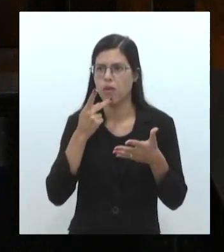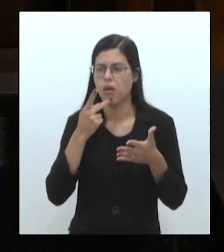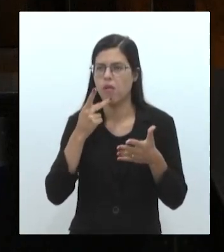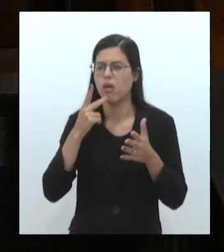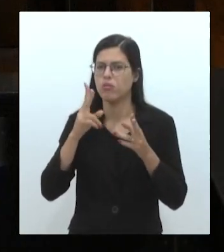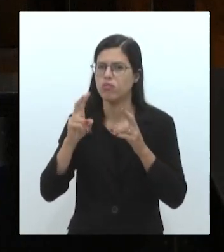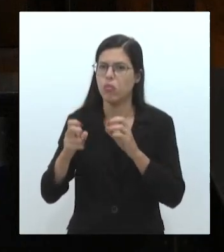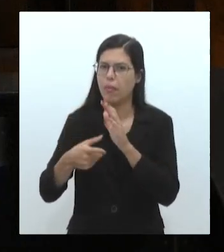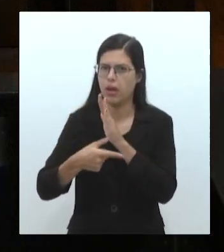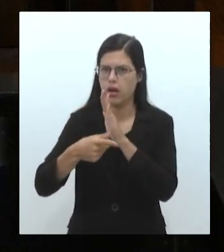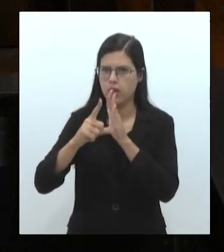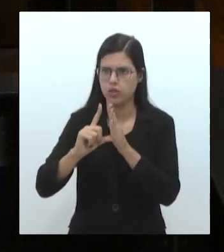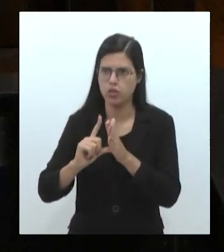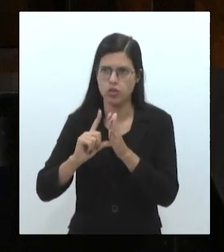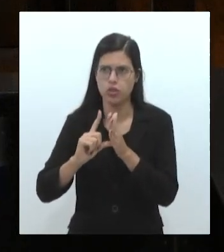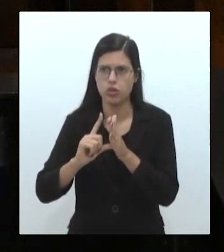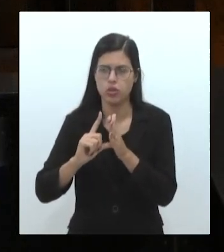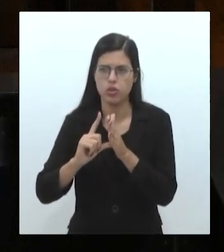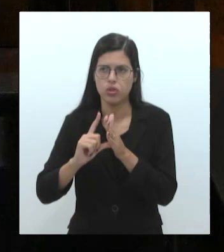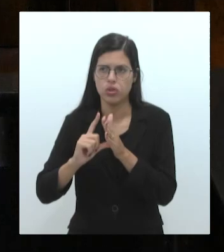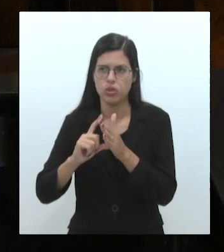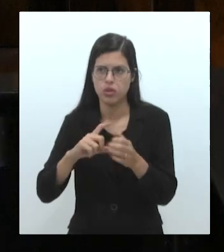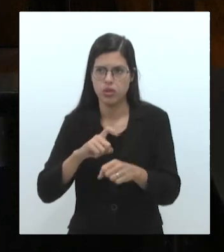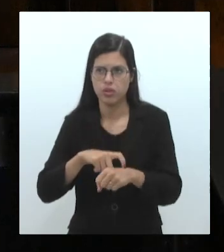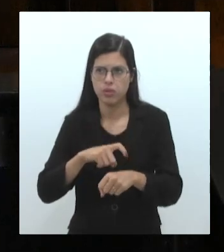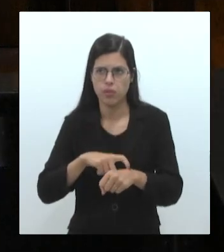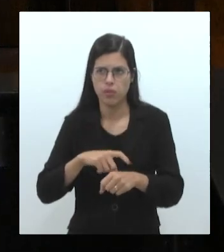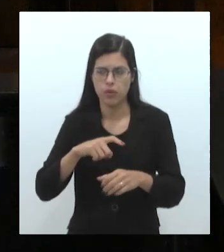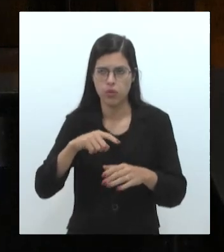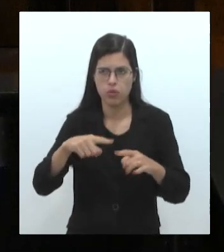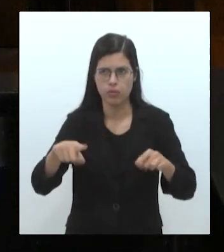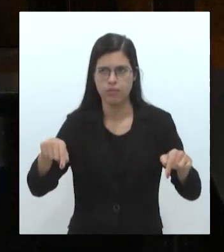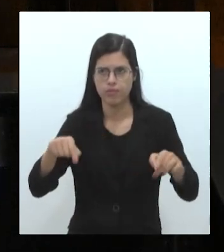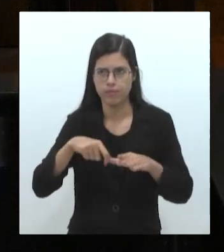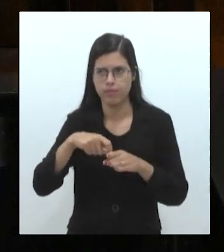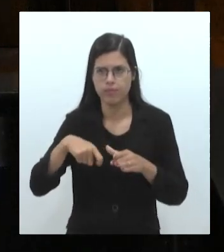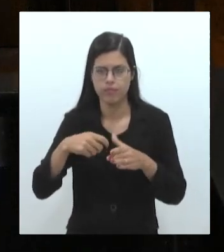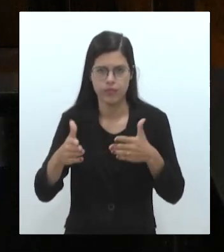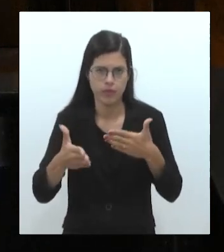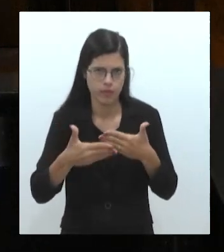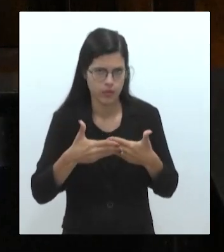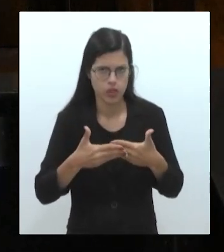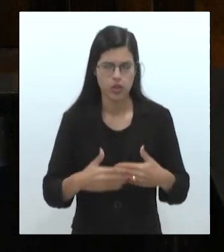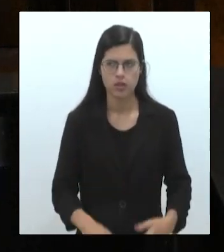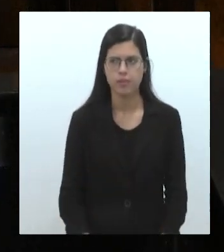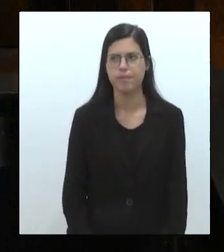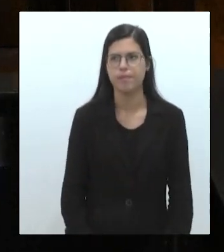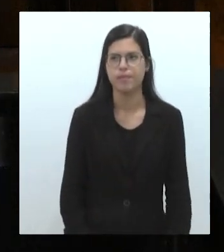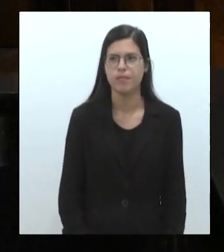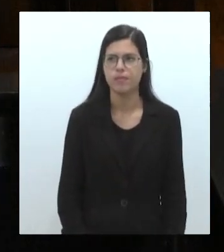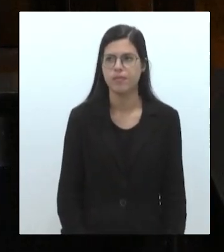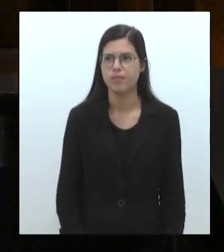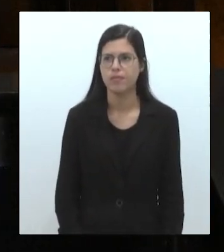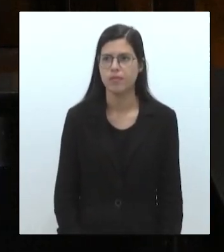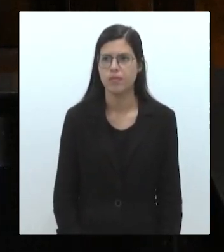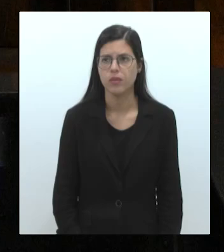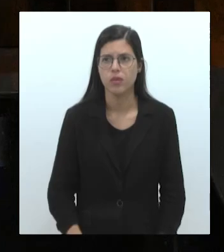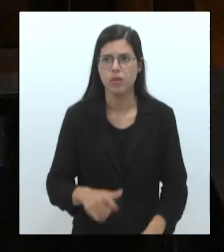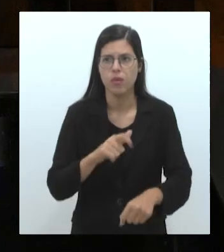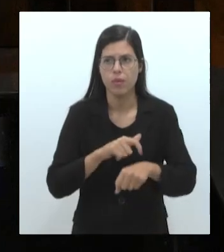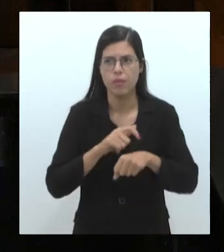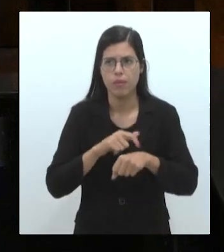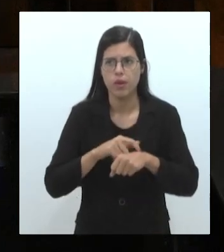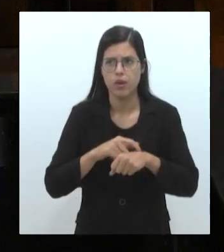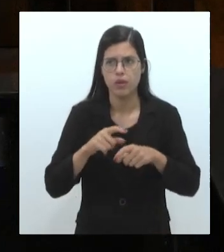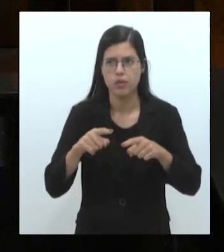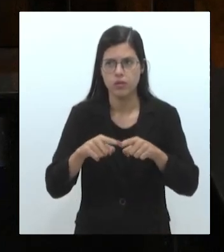antes desse momento das cantinas estarem fechadas e vou chegar nelas. No momento que as cantinas